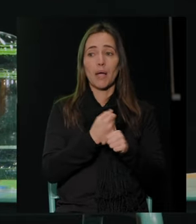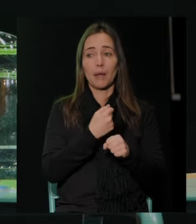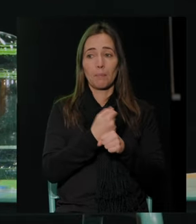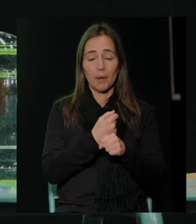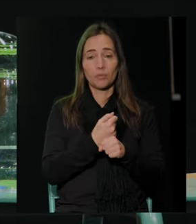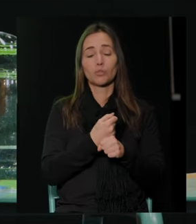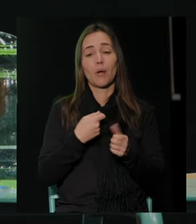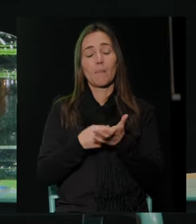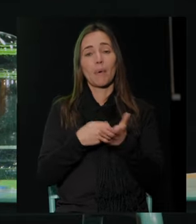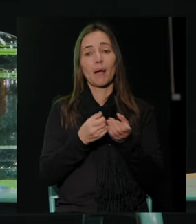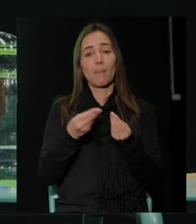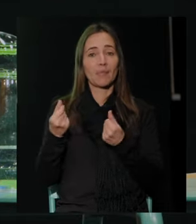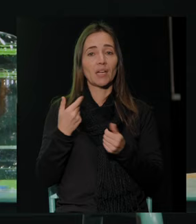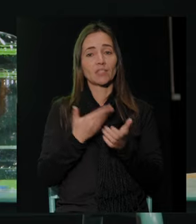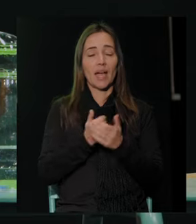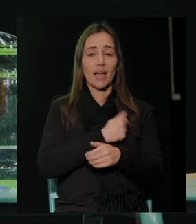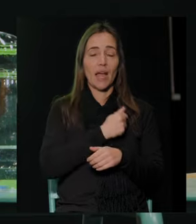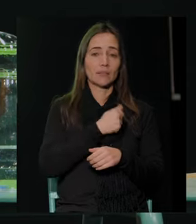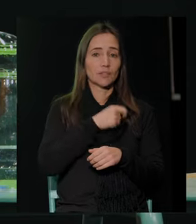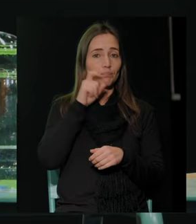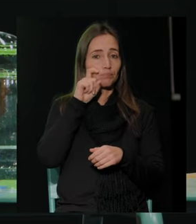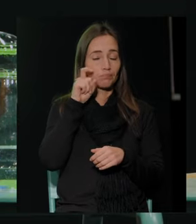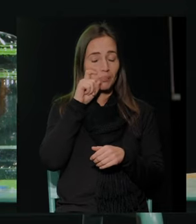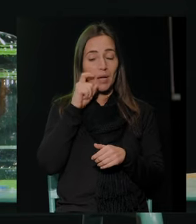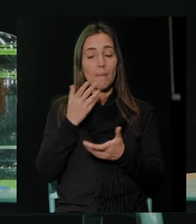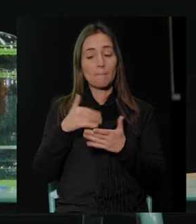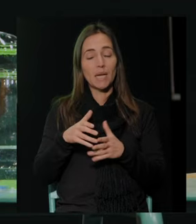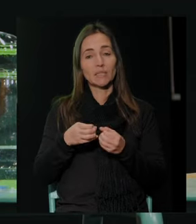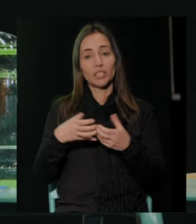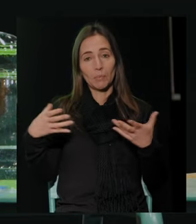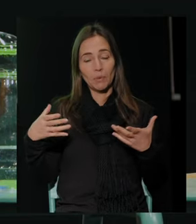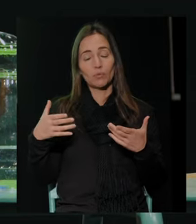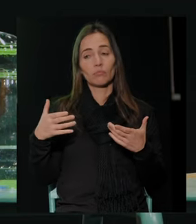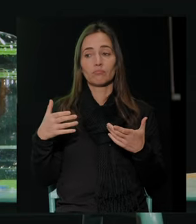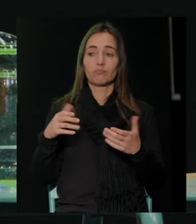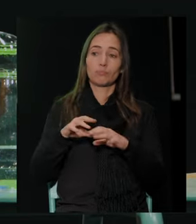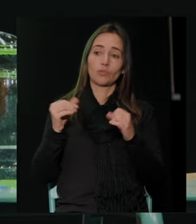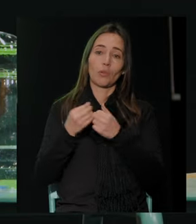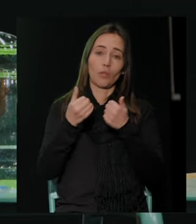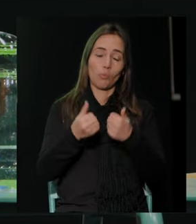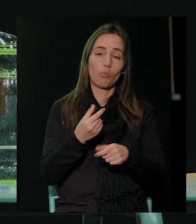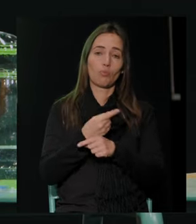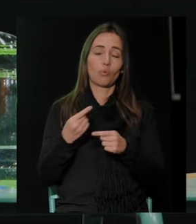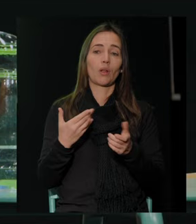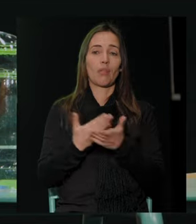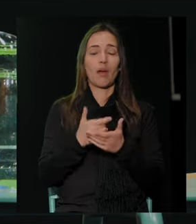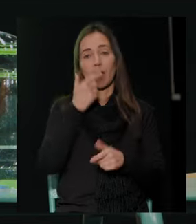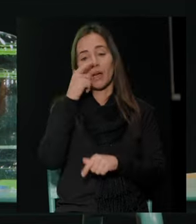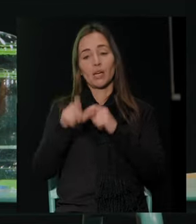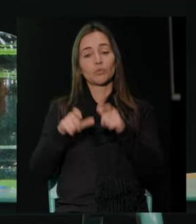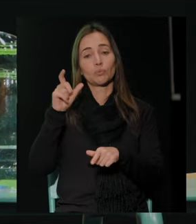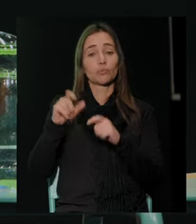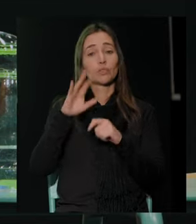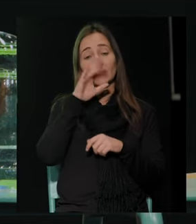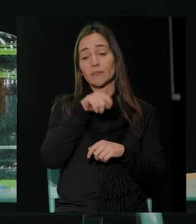pagar materiais que vão isolar as casas, mas é um crescimento que a longo prazo, primeiro, é socialmente bom, porque vai servir para as pessoas que se calhar de outro modo não